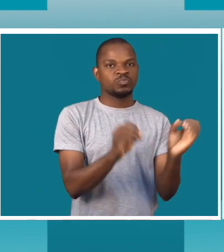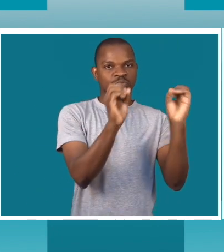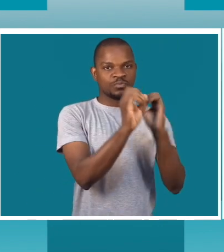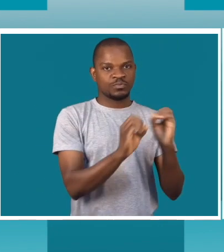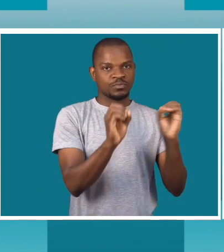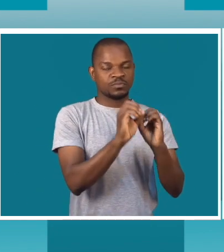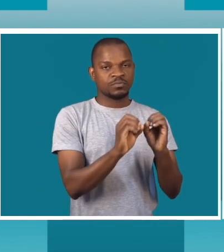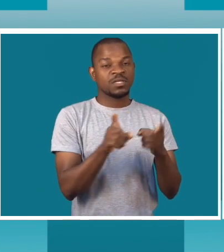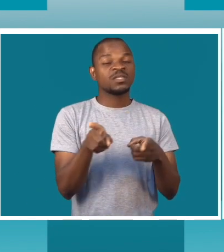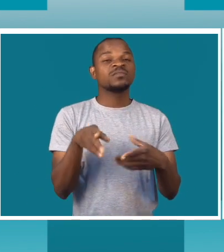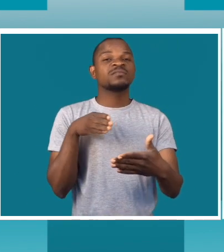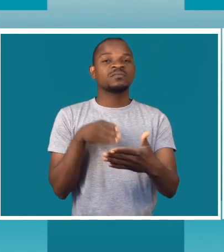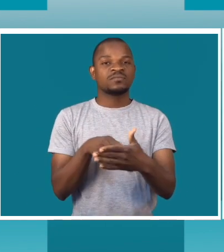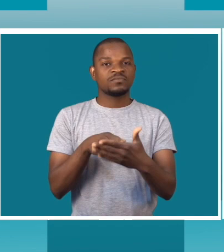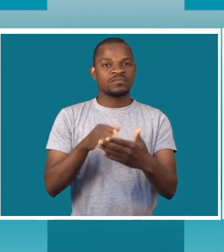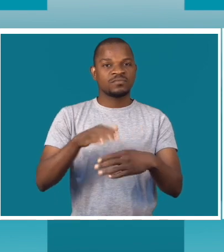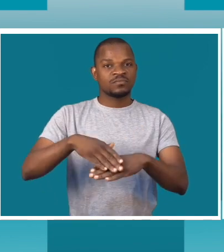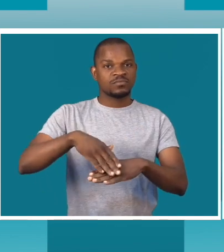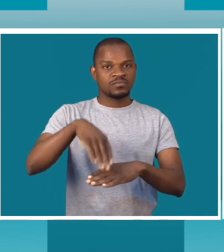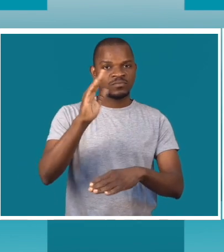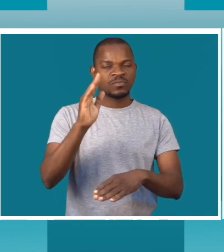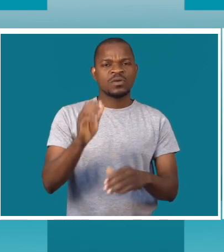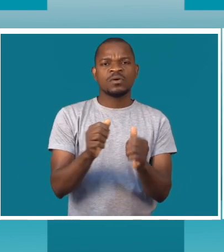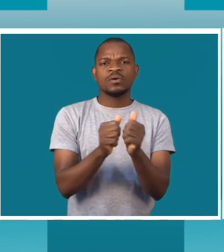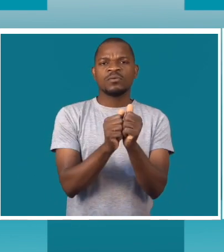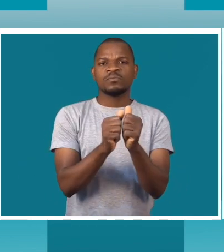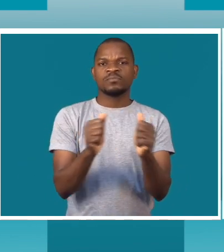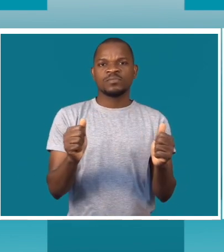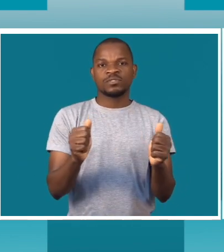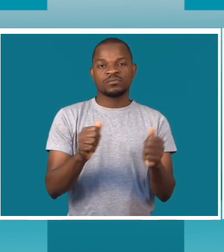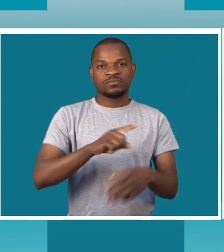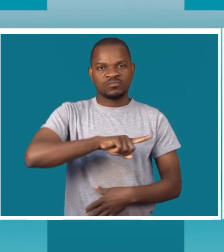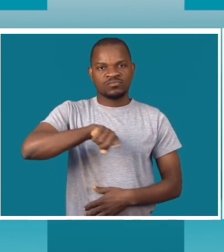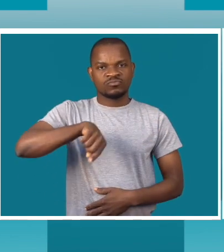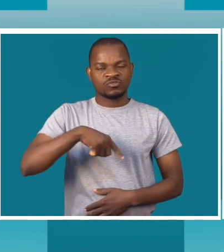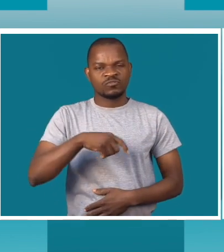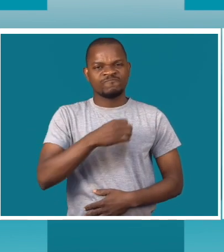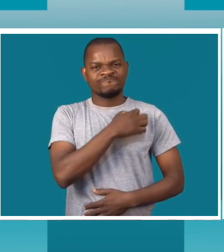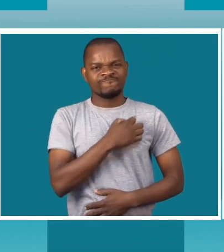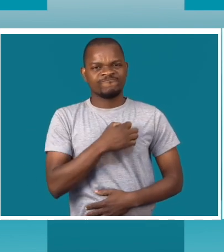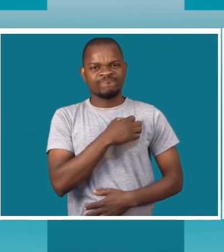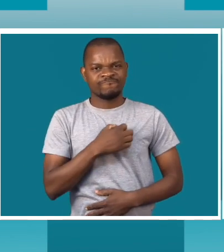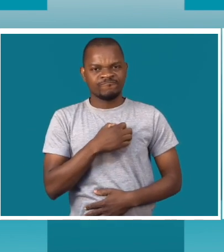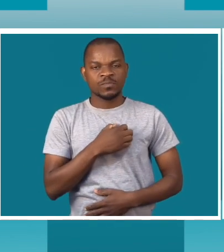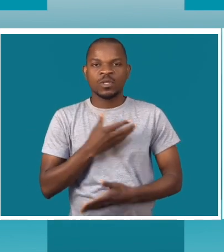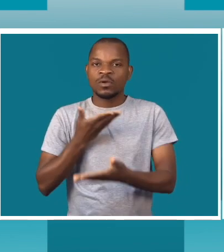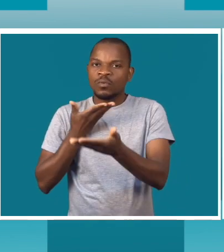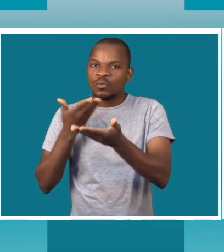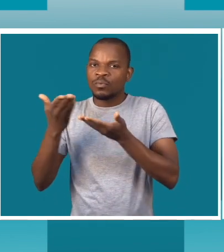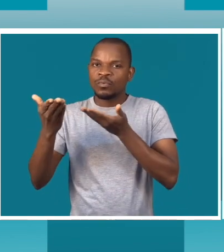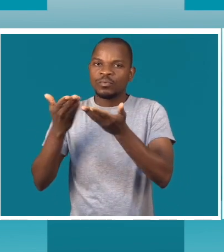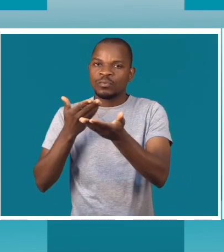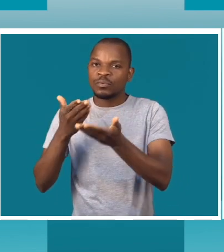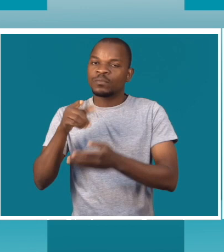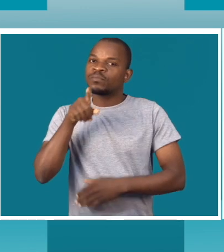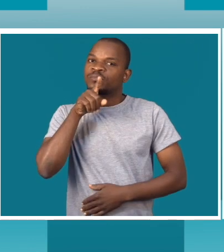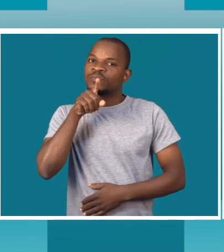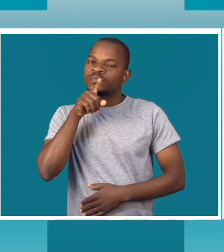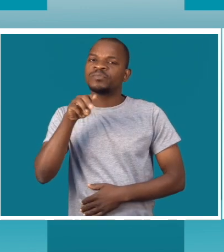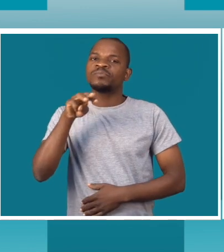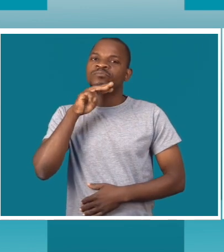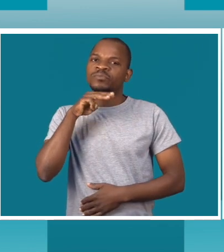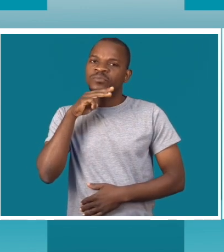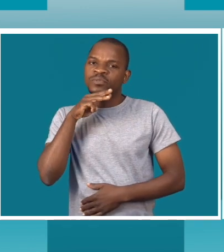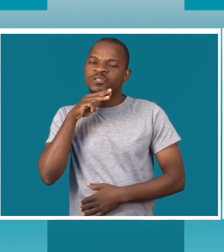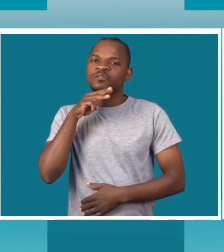é o grande dificuldade maggi é nós tentamos também falaram com as em qualidade de modo